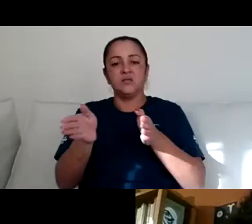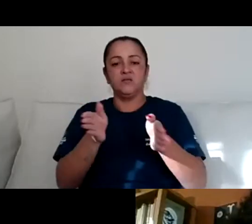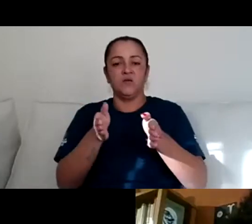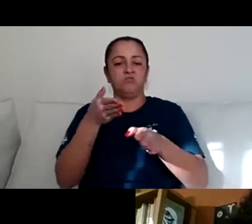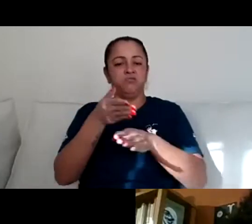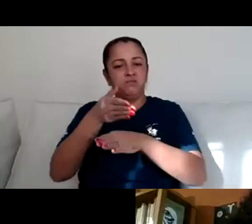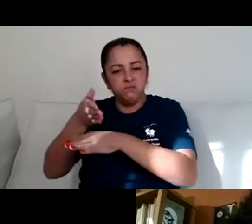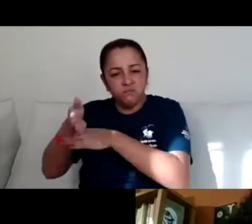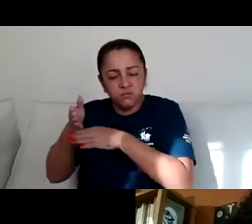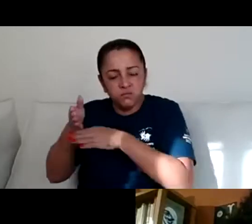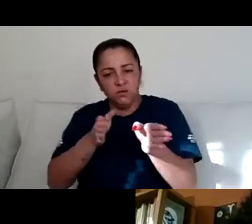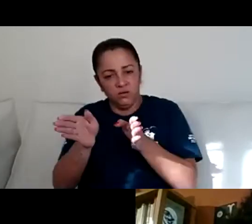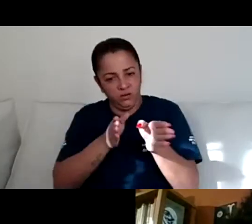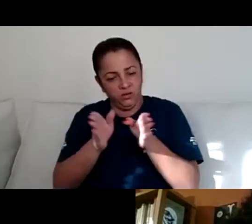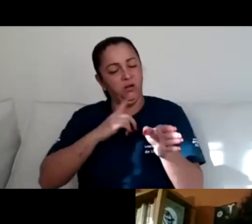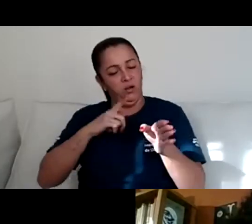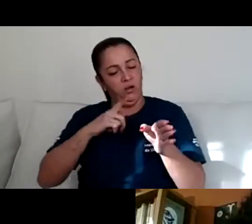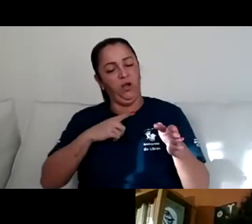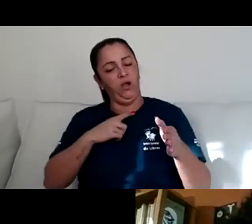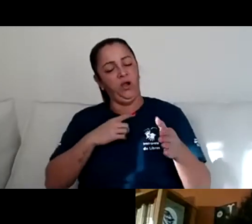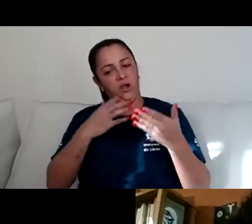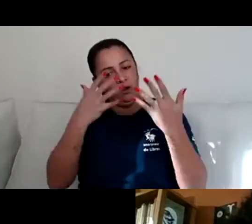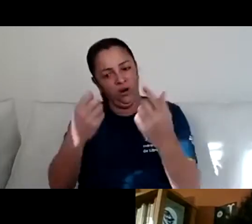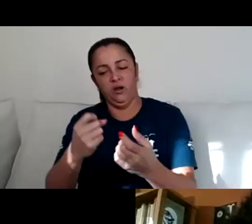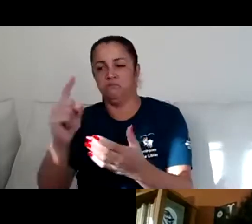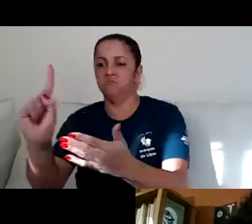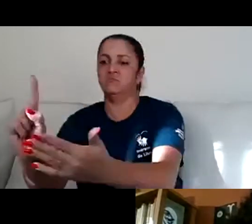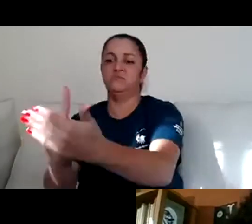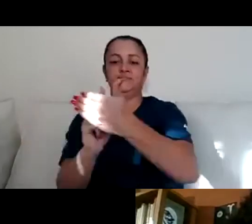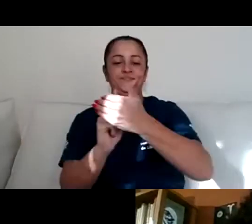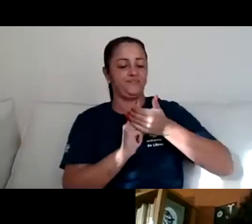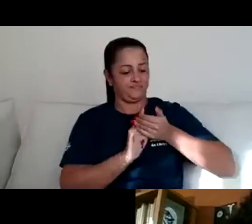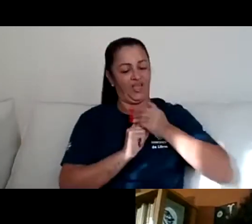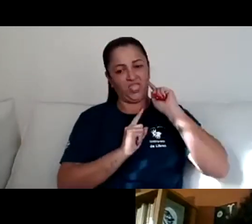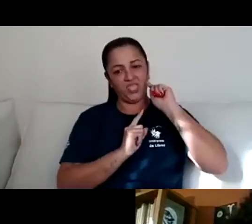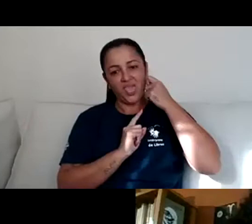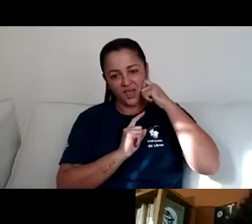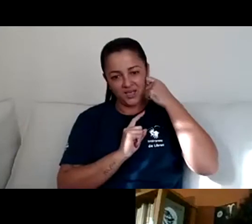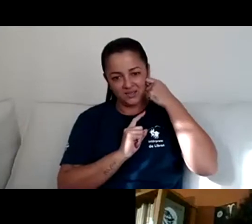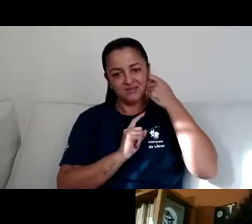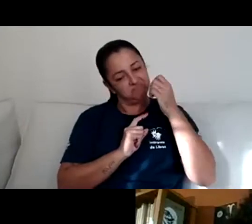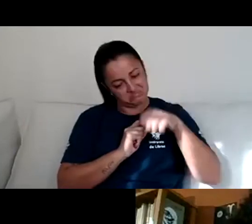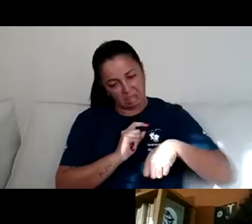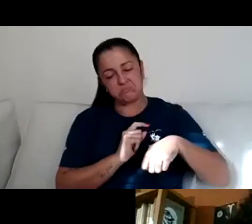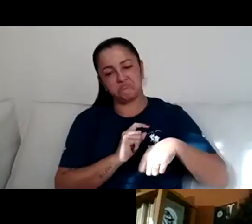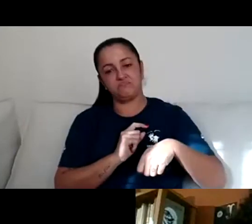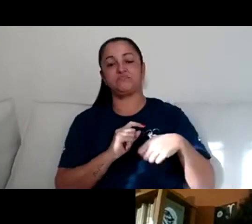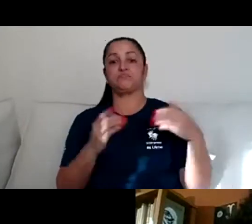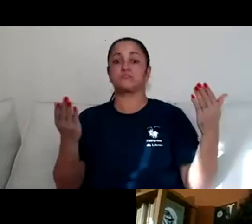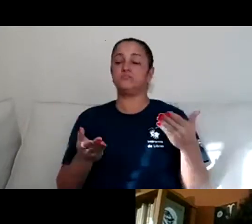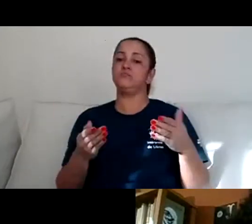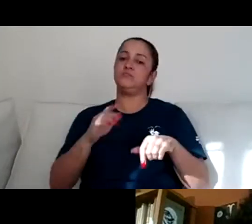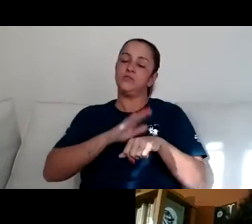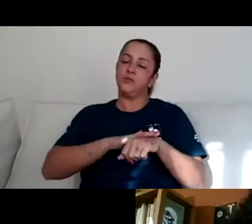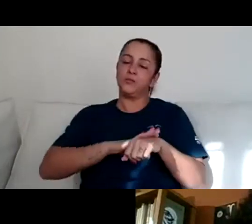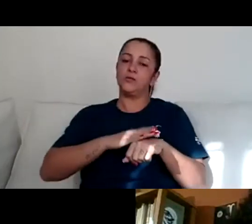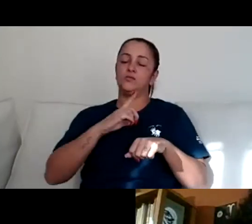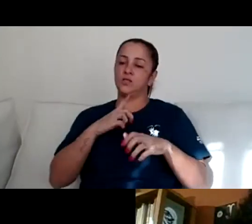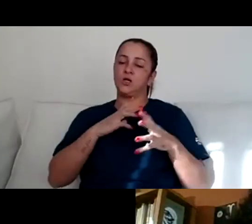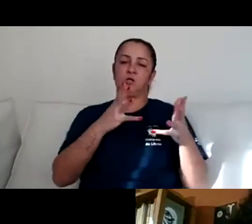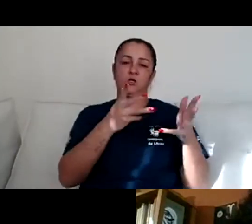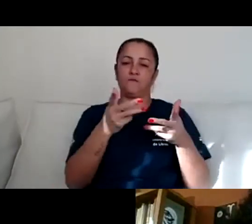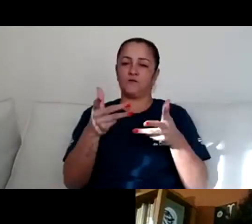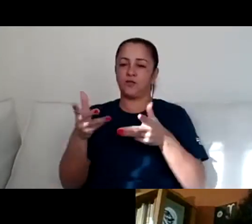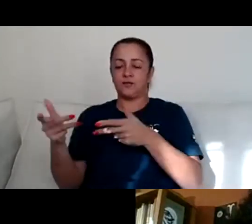e acolhedor para todas as pessoas negras. Então, neste primeiro momento, eu gostaria que as nossas convidadas,